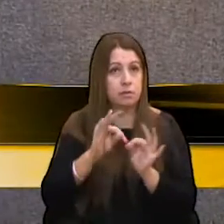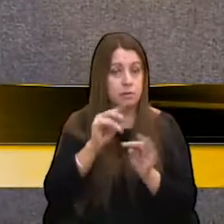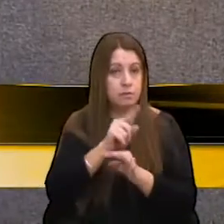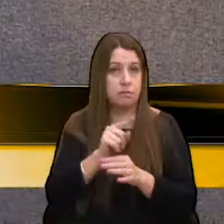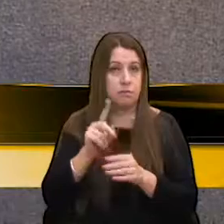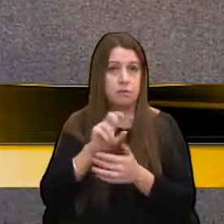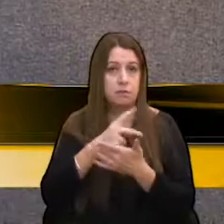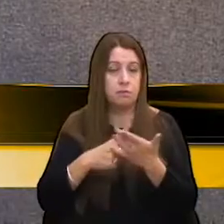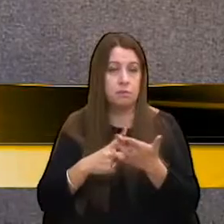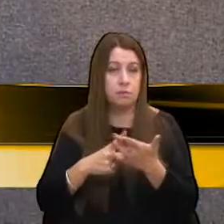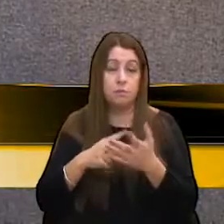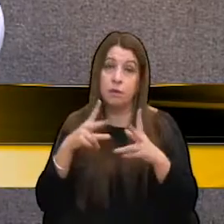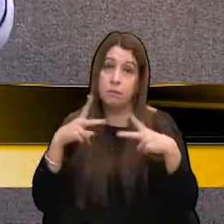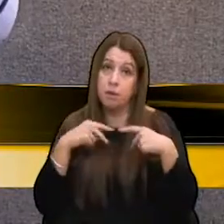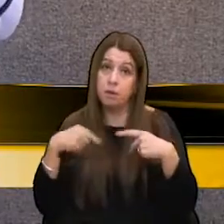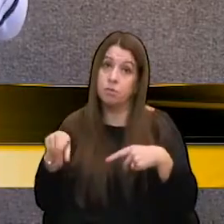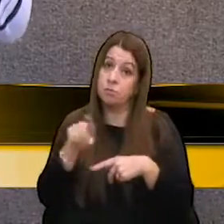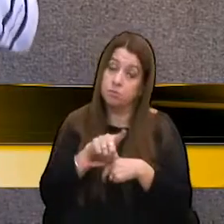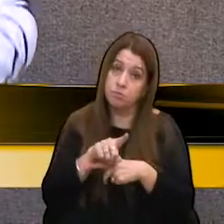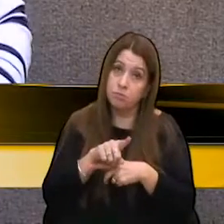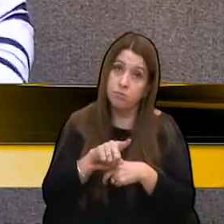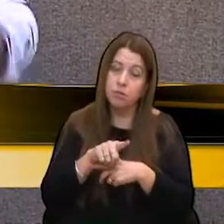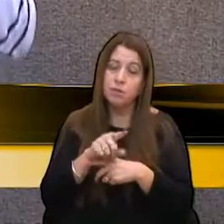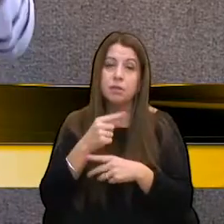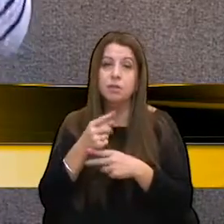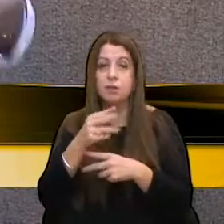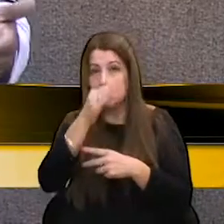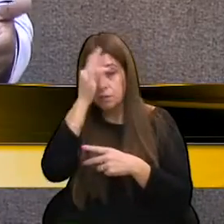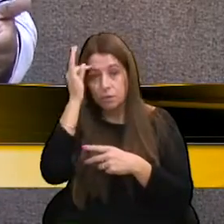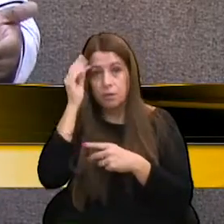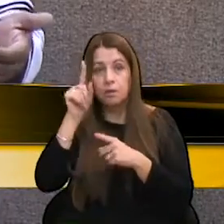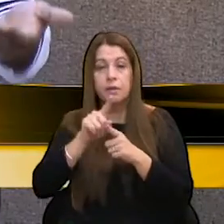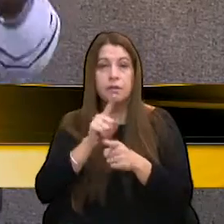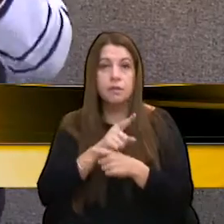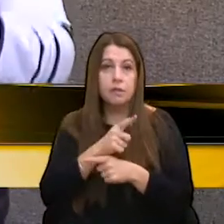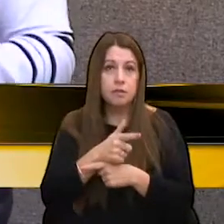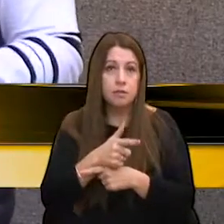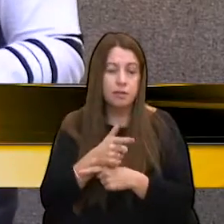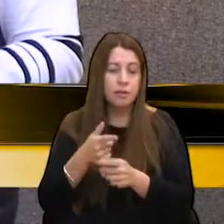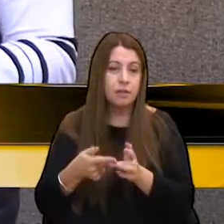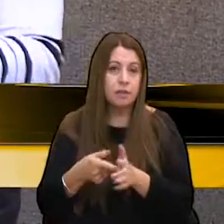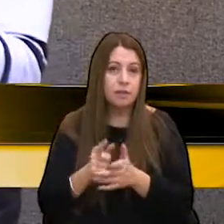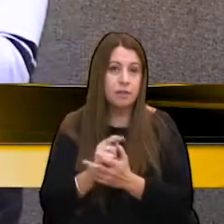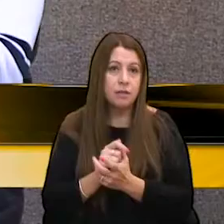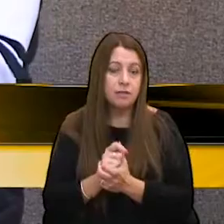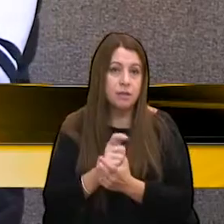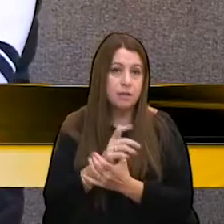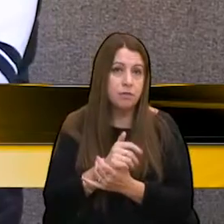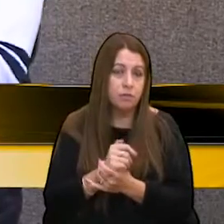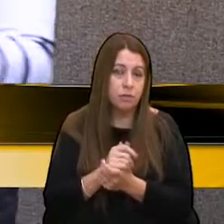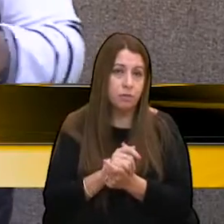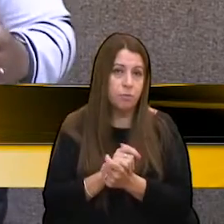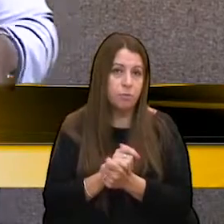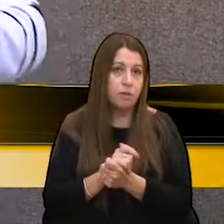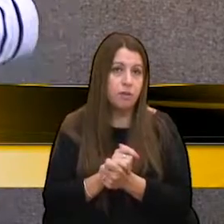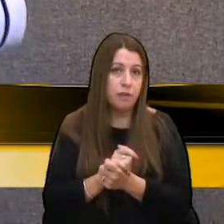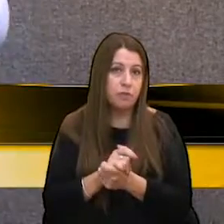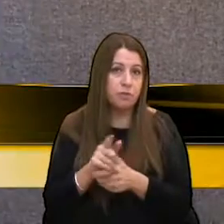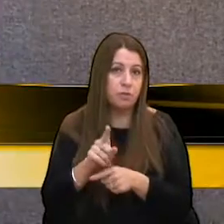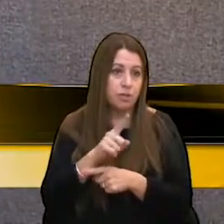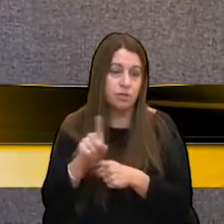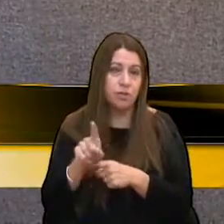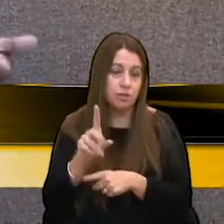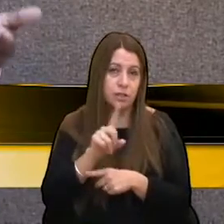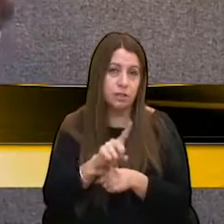projeto. Meritoso o projeto do vereador Tuigo é tanto quanto o anterior do vereador Ed Carlos. Isso não